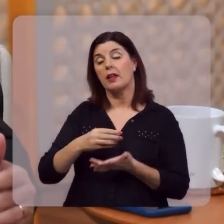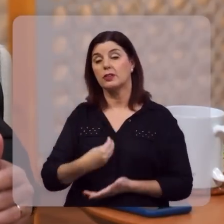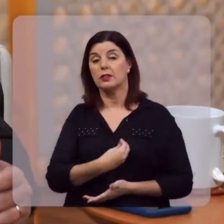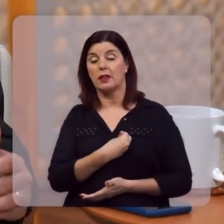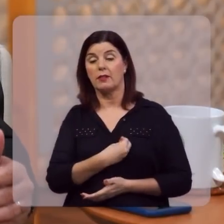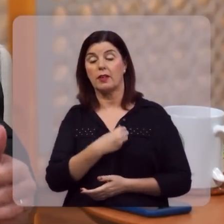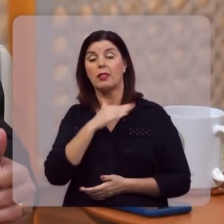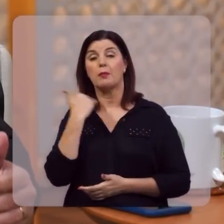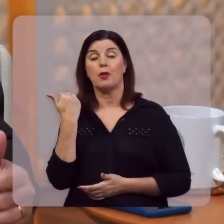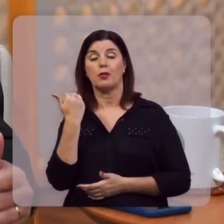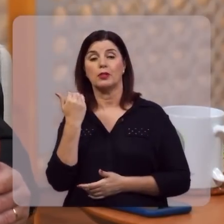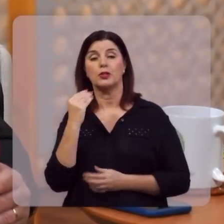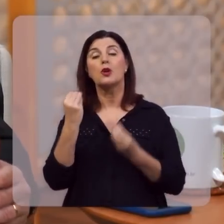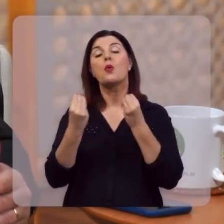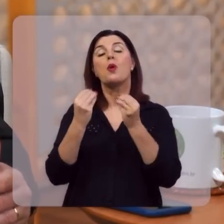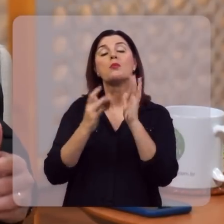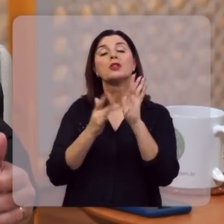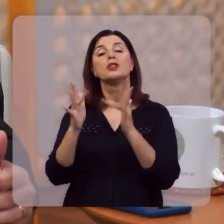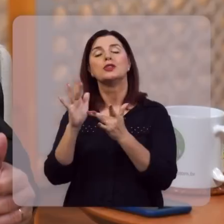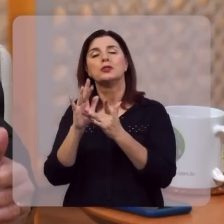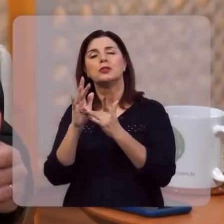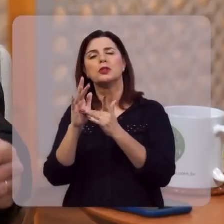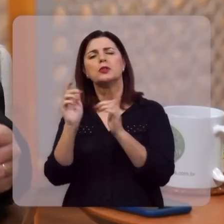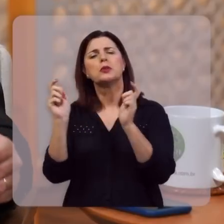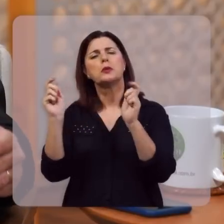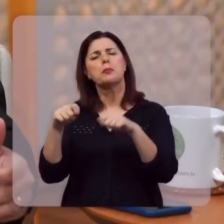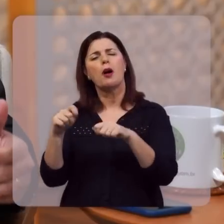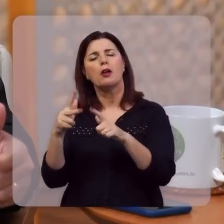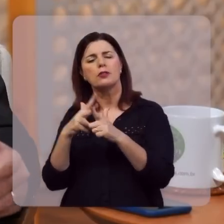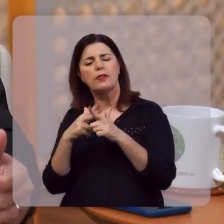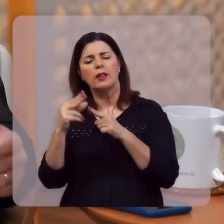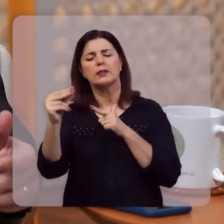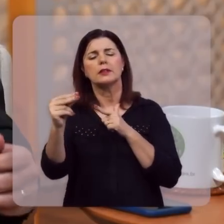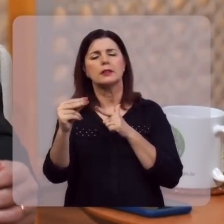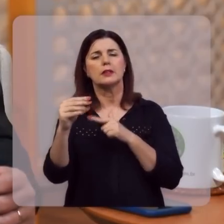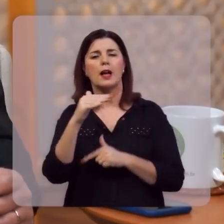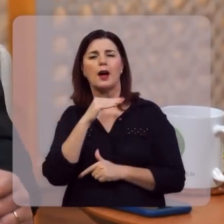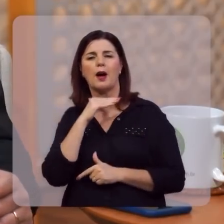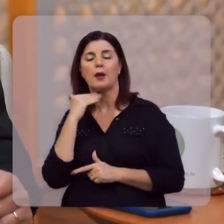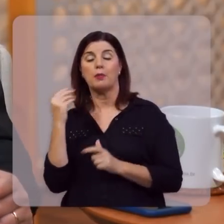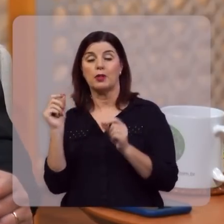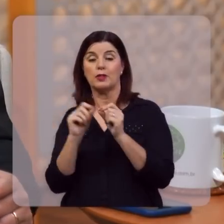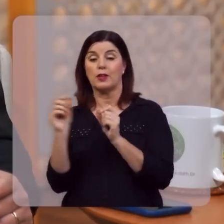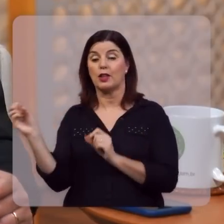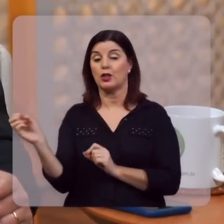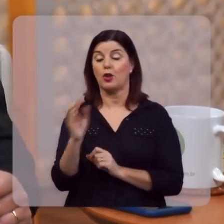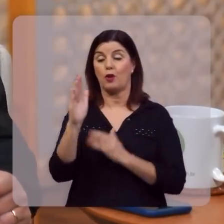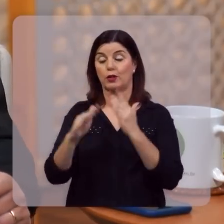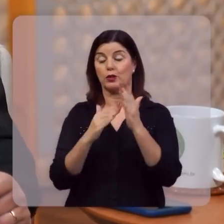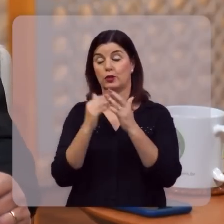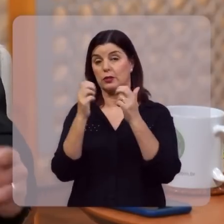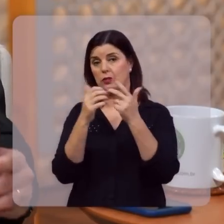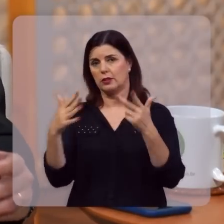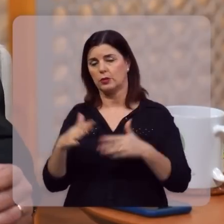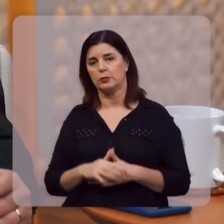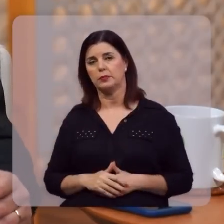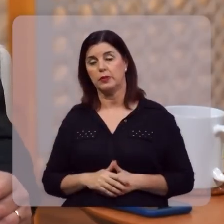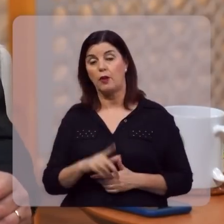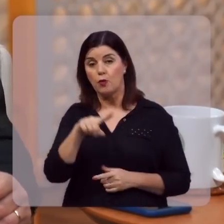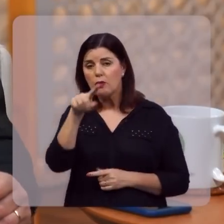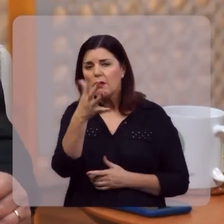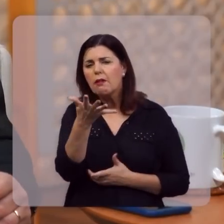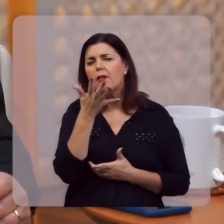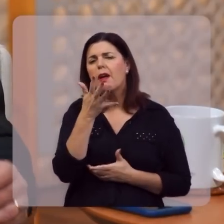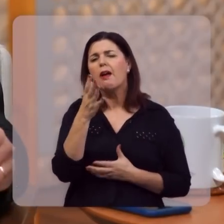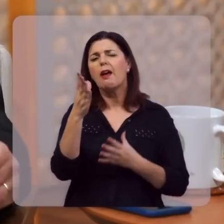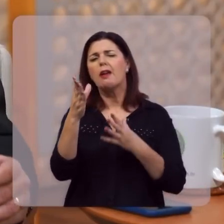morte e como Jesus é aquele que foi capaz de vencer a morte e fazer novas todas as coisas. Se você